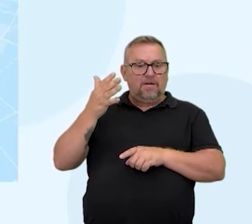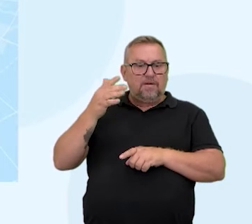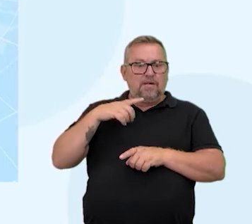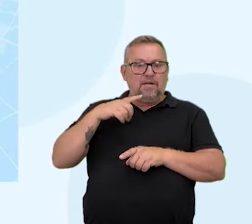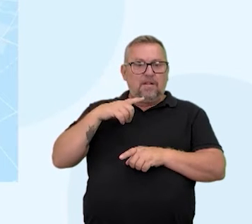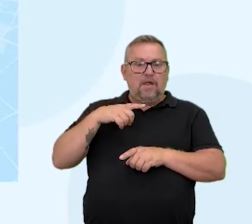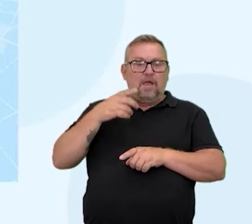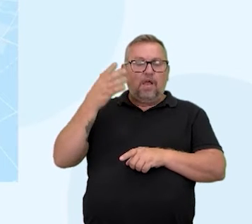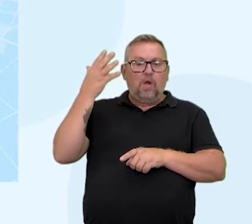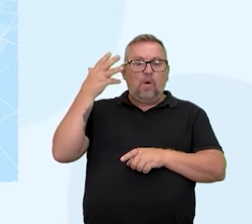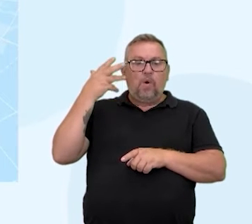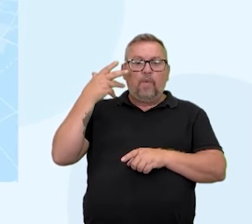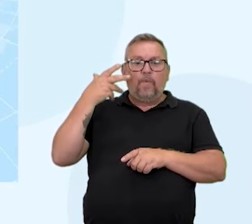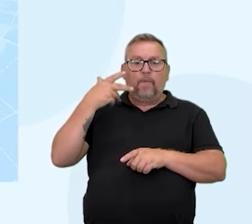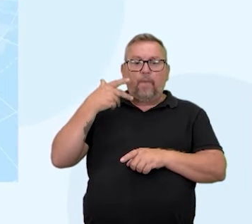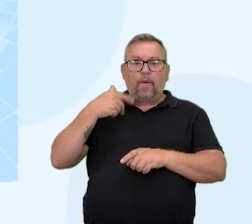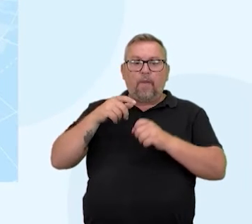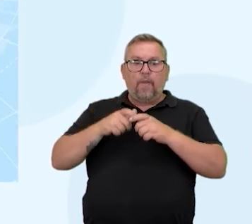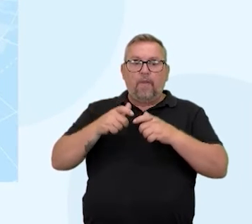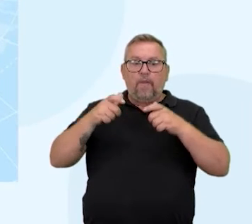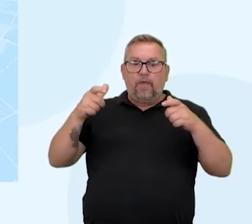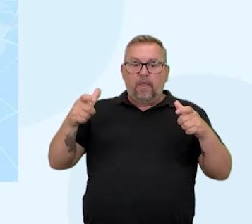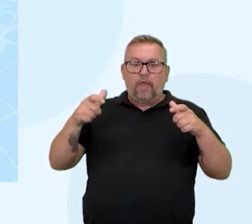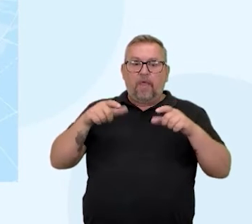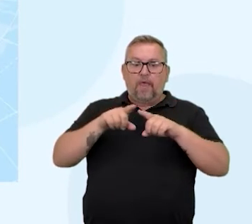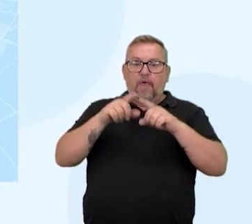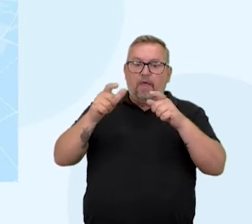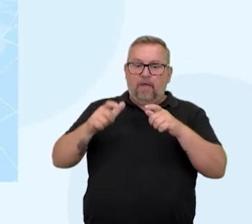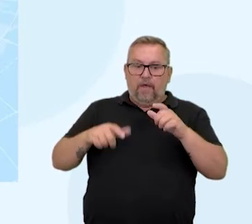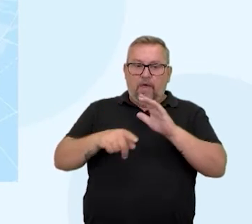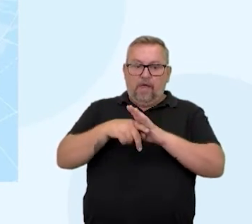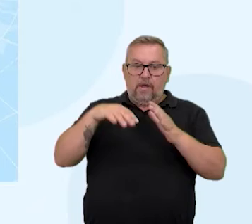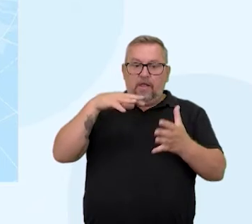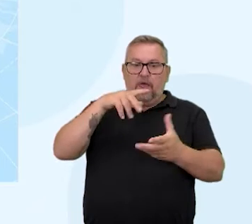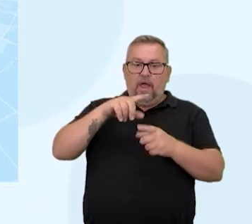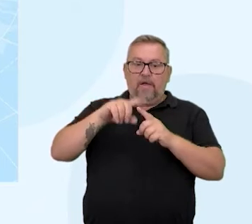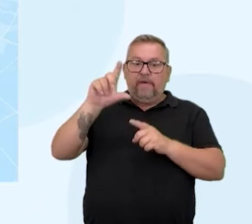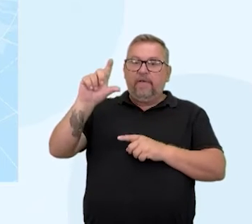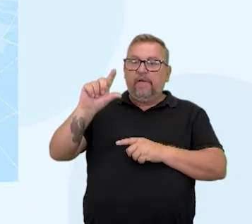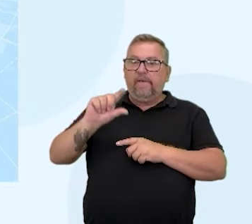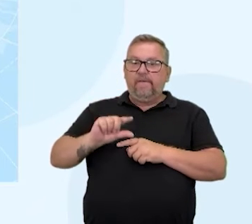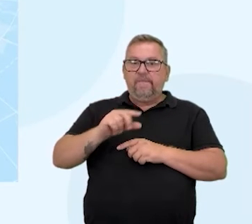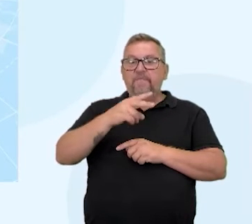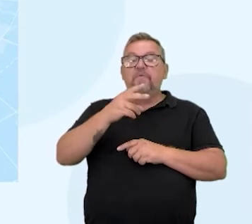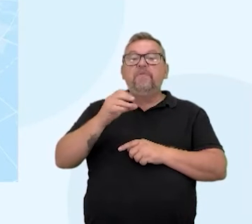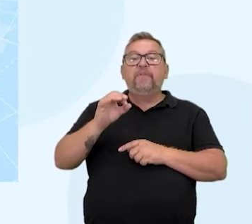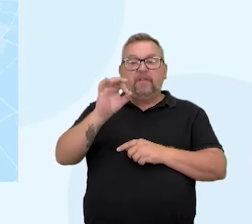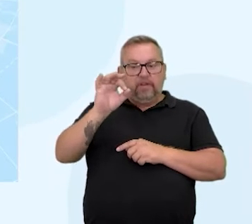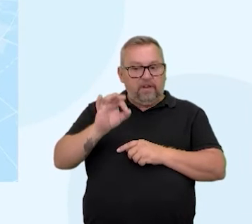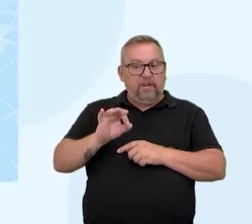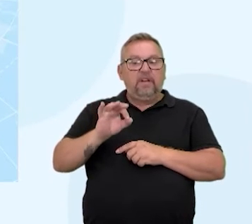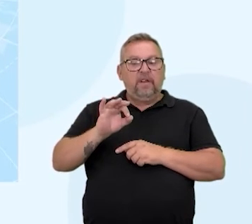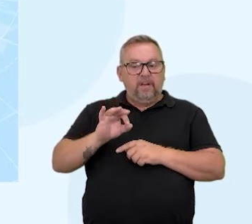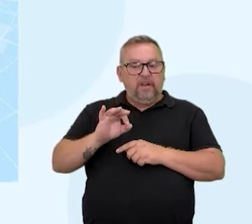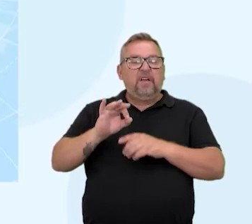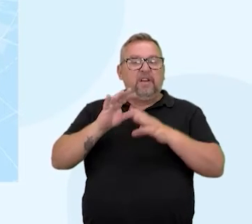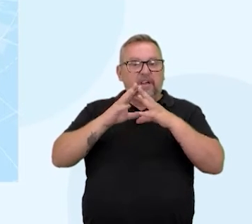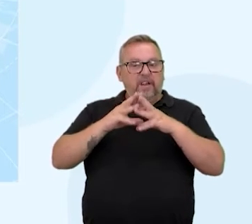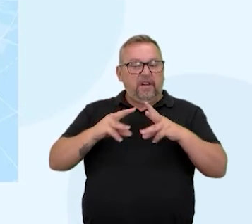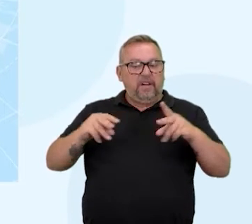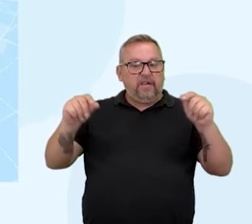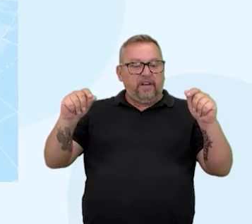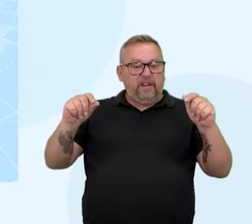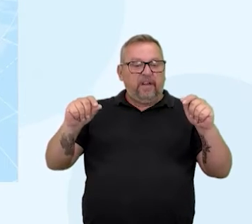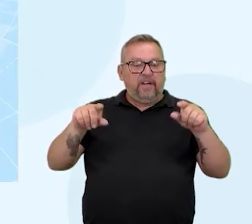média de espécies nativas na maioria dos principais habitats terrestres caiu em pelo menos